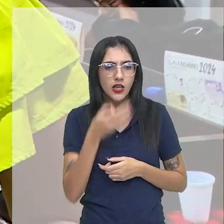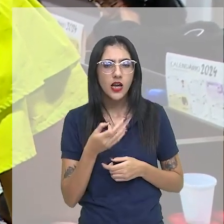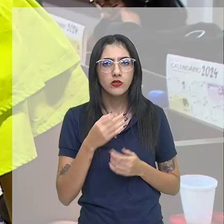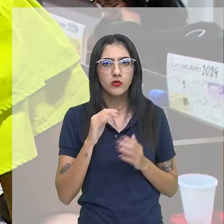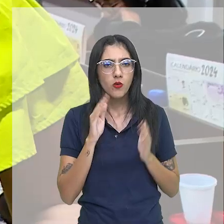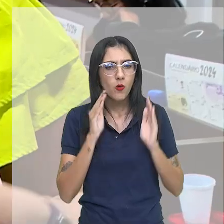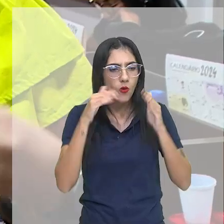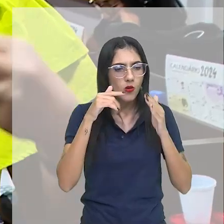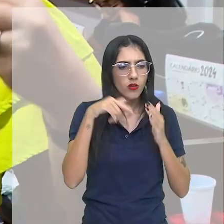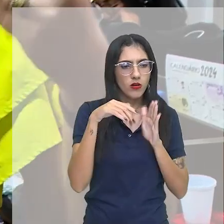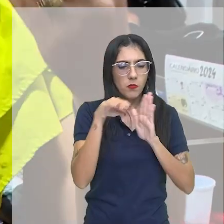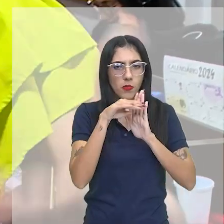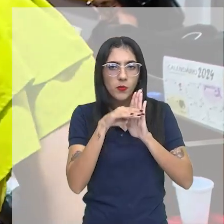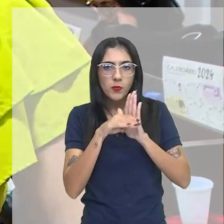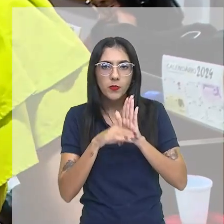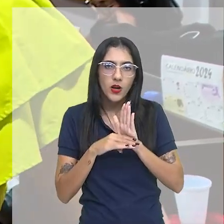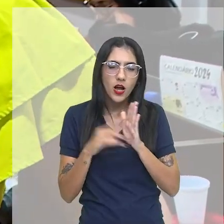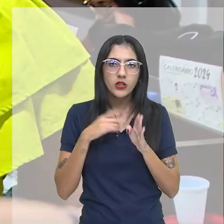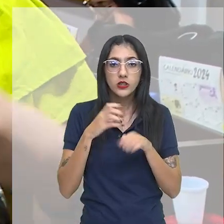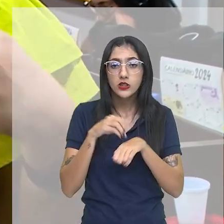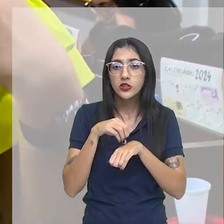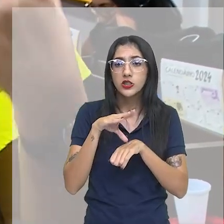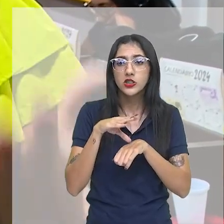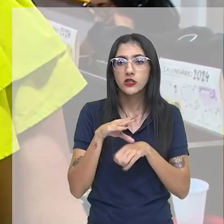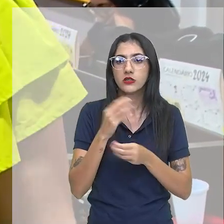atividade física, né, dando sugestões de